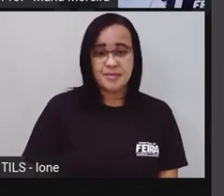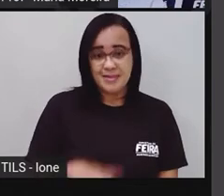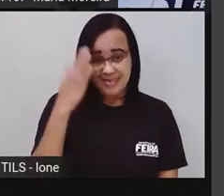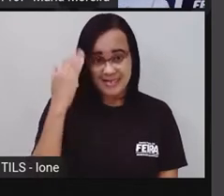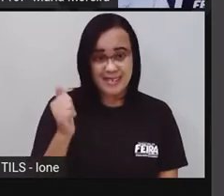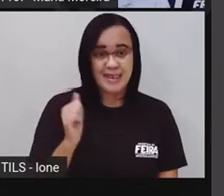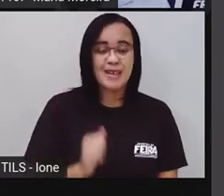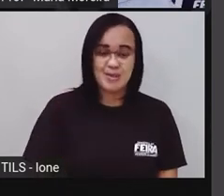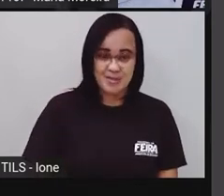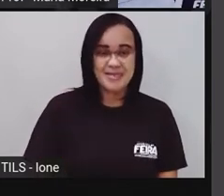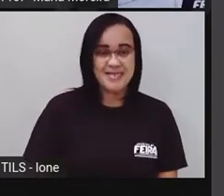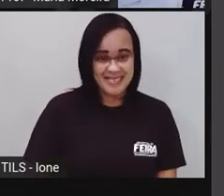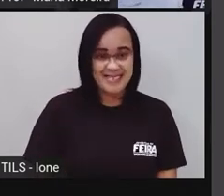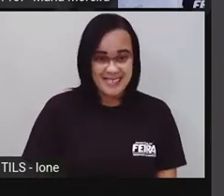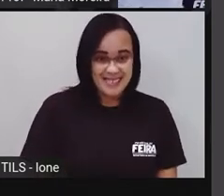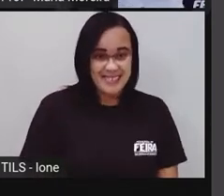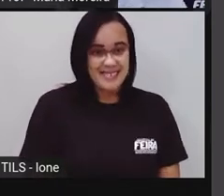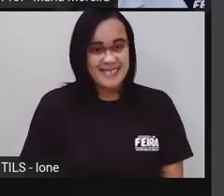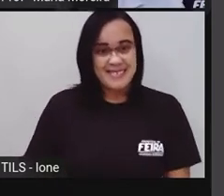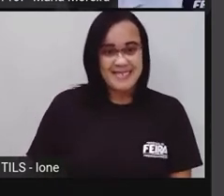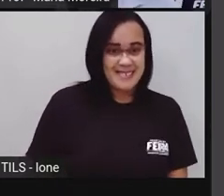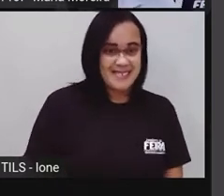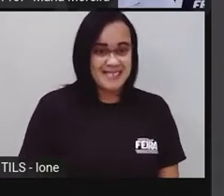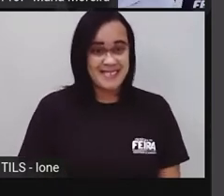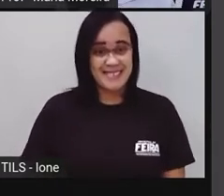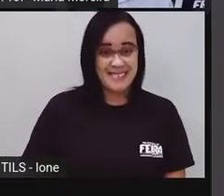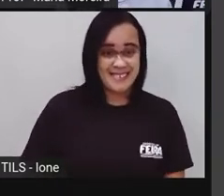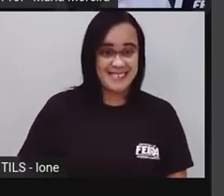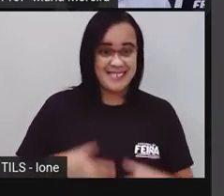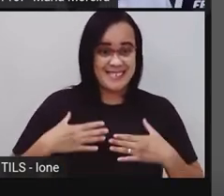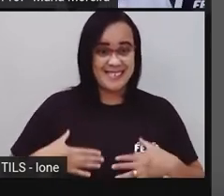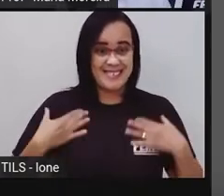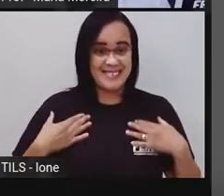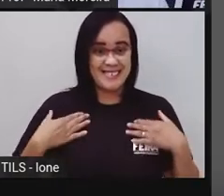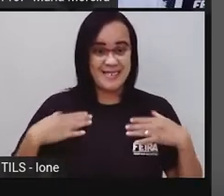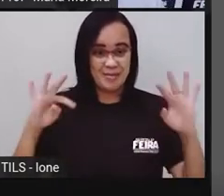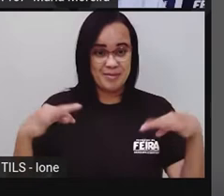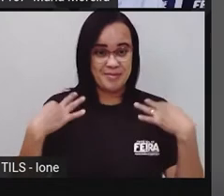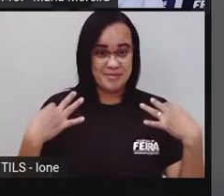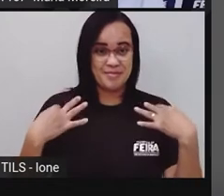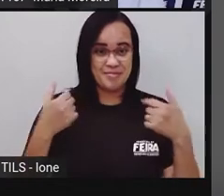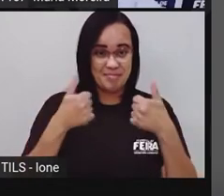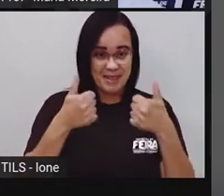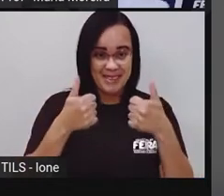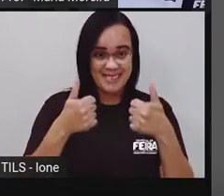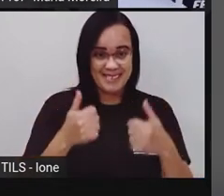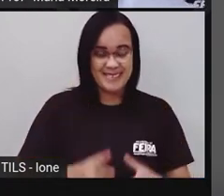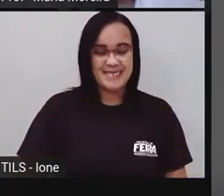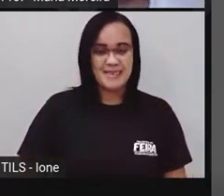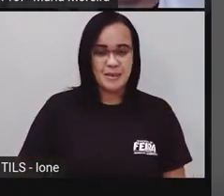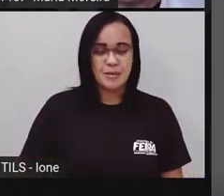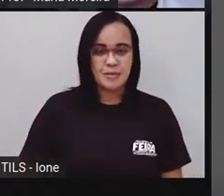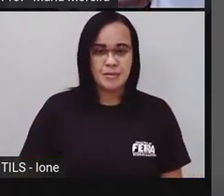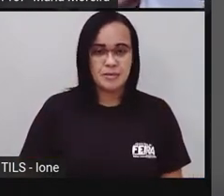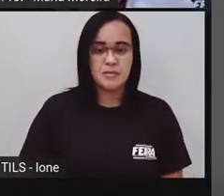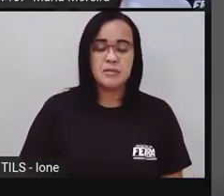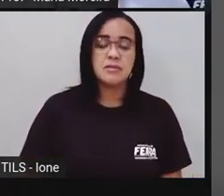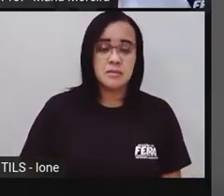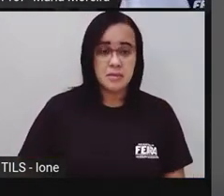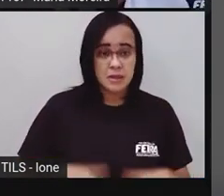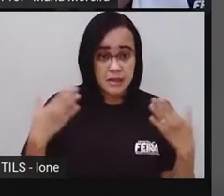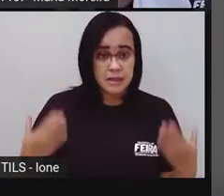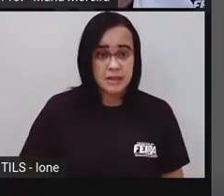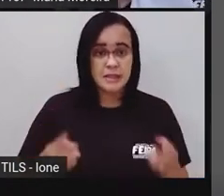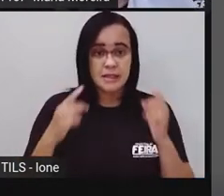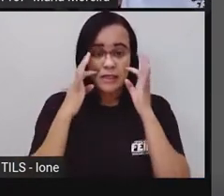sabe que a brawn vai chegar um pouquinho para frente porque ela é kikinha bom observe a quantia